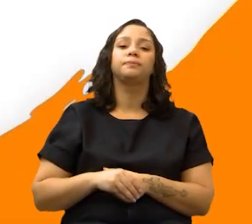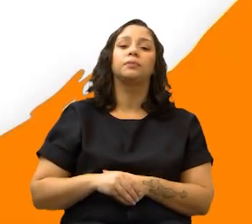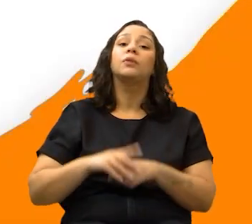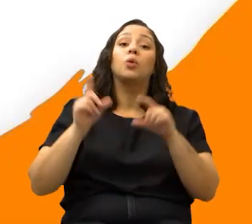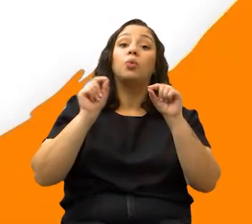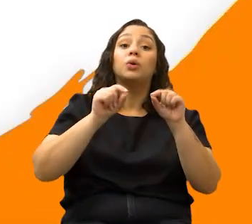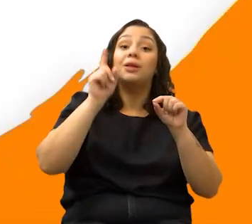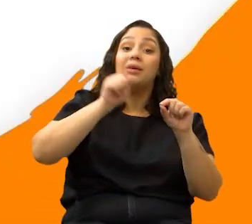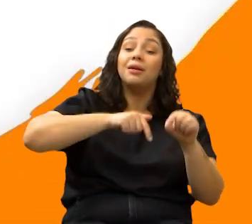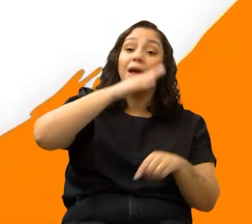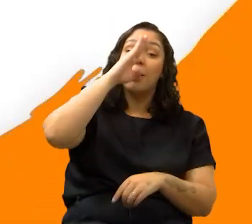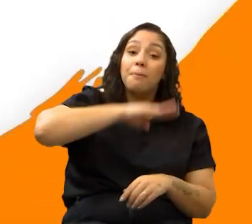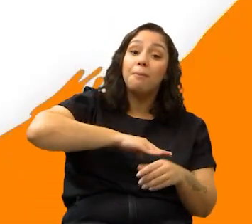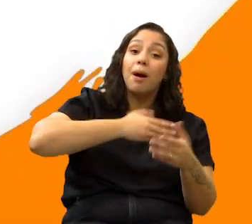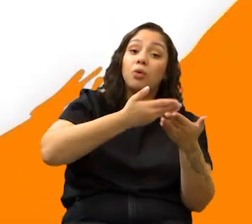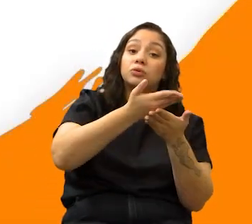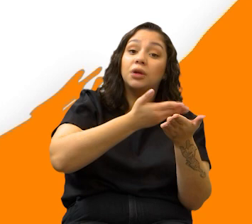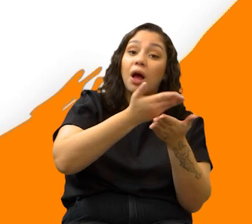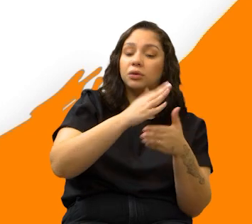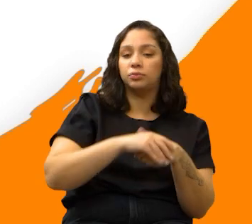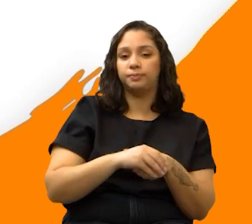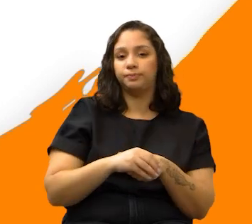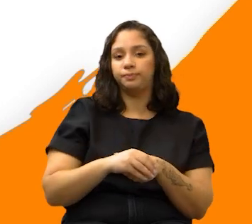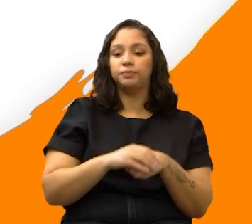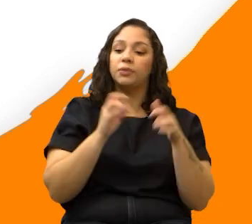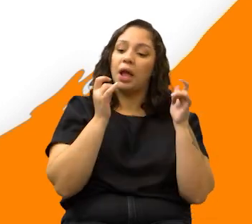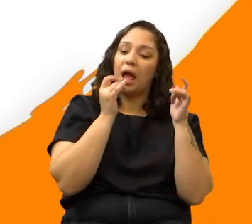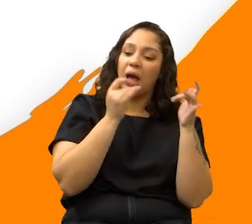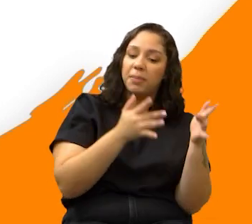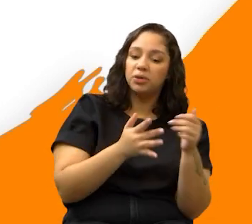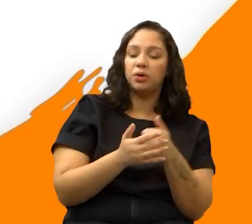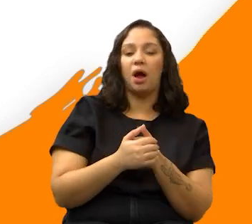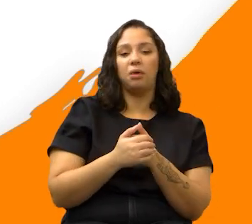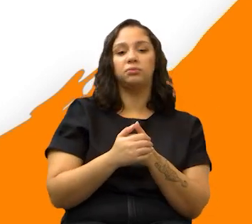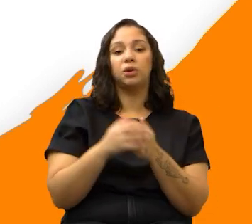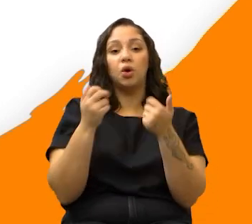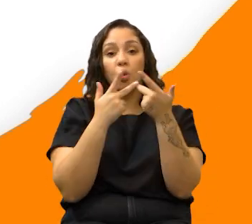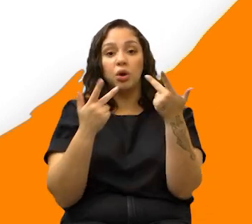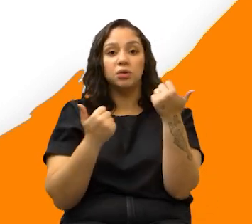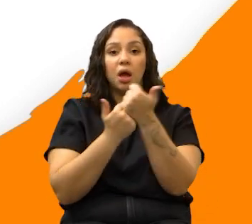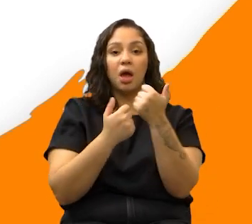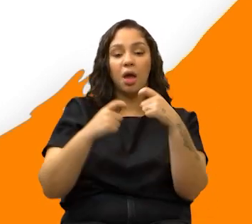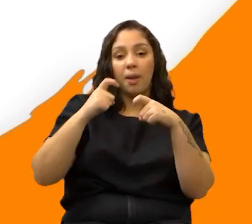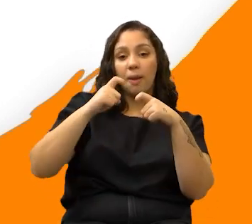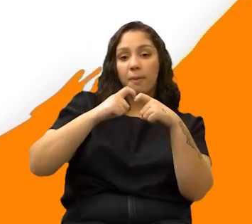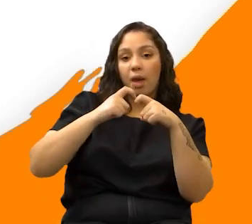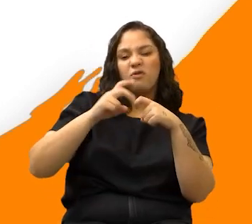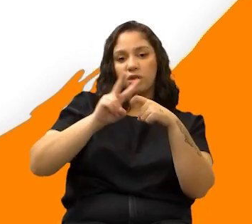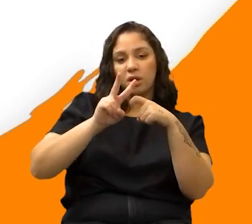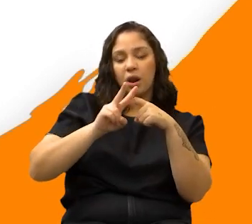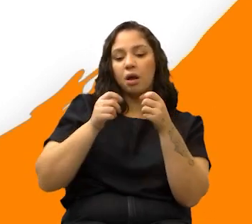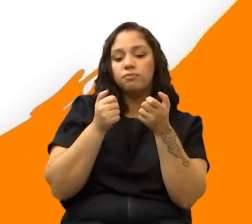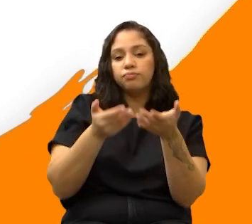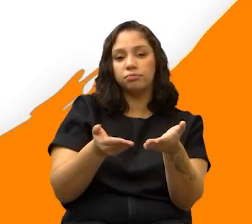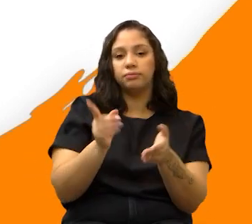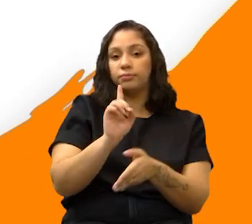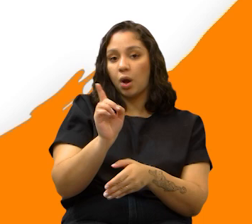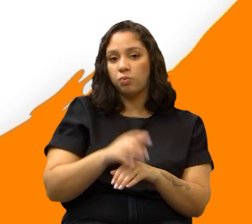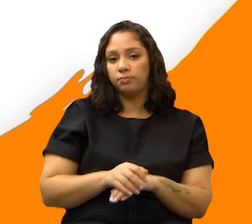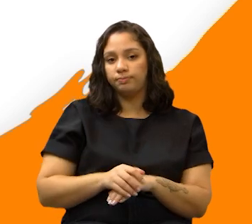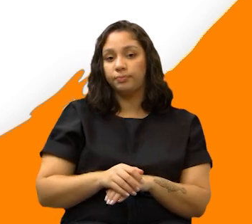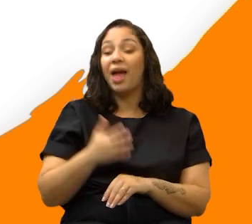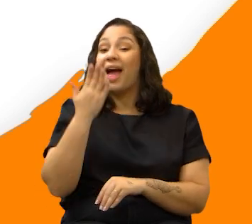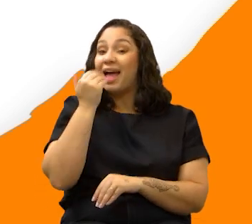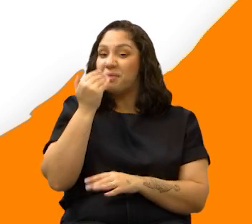é considerado maus tratos? Abandonar, não oferecer assistência médica veterinária, não oferecer